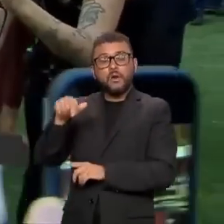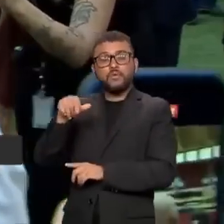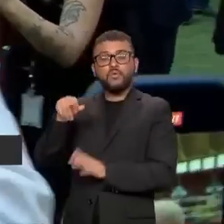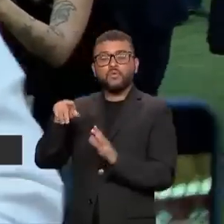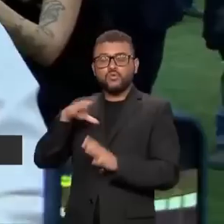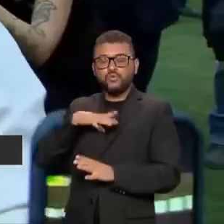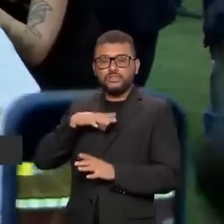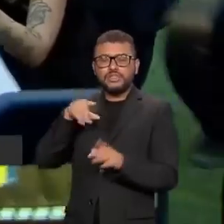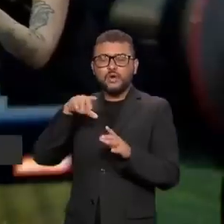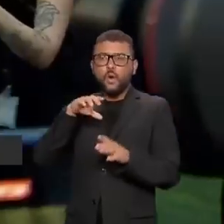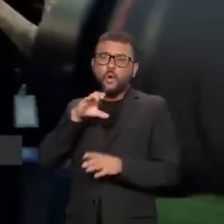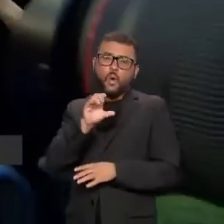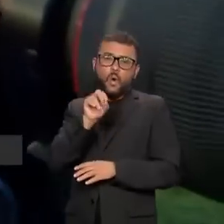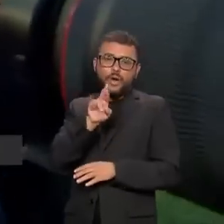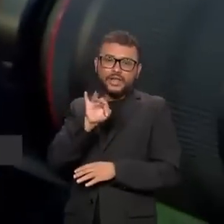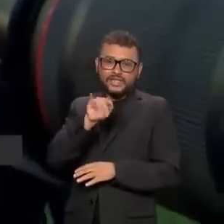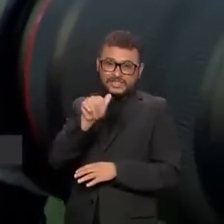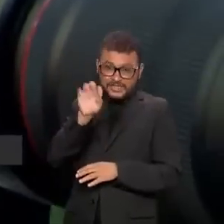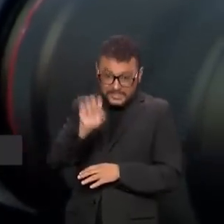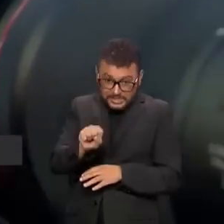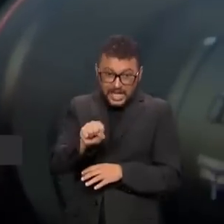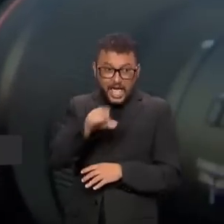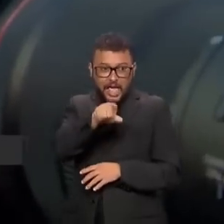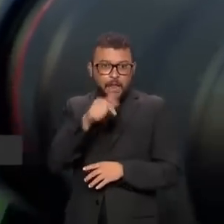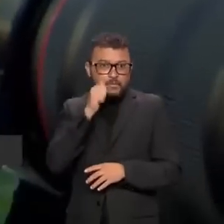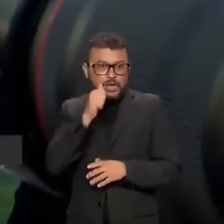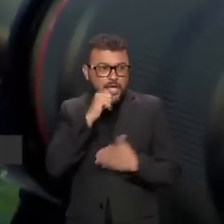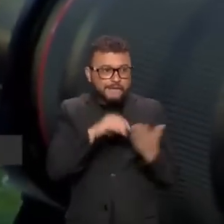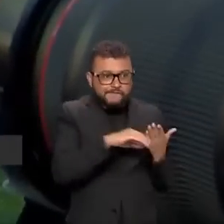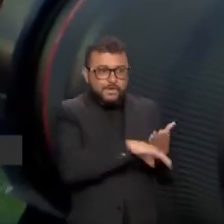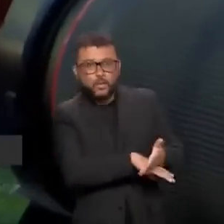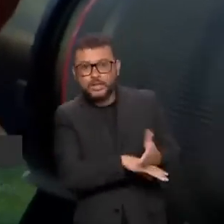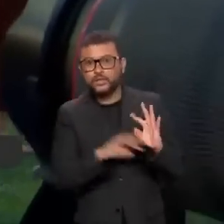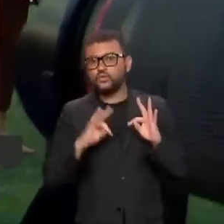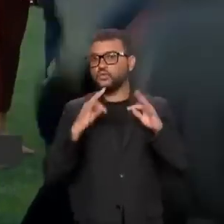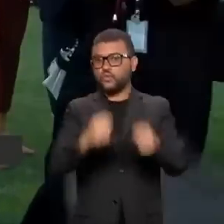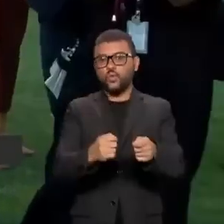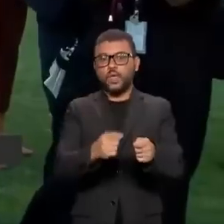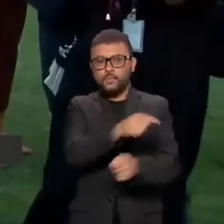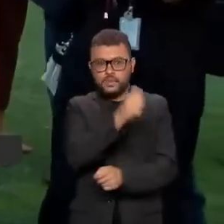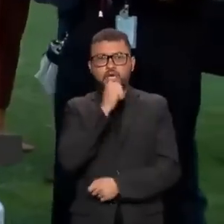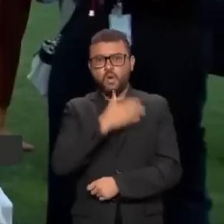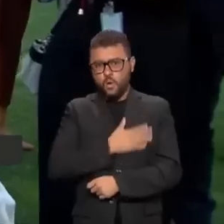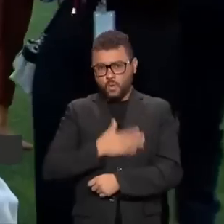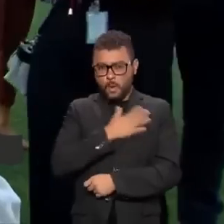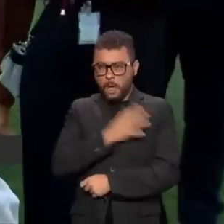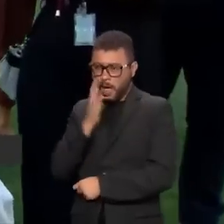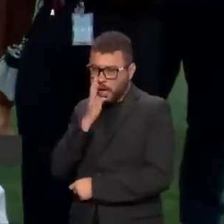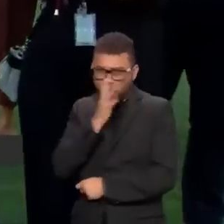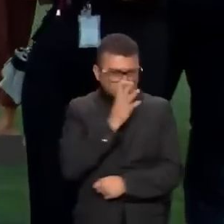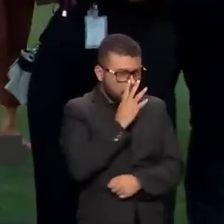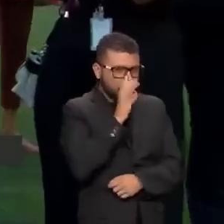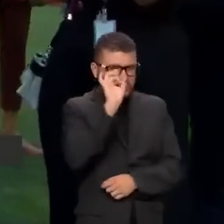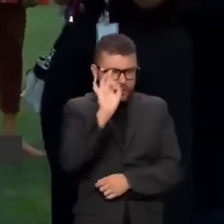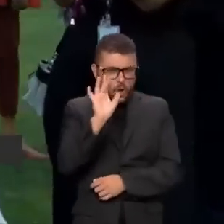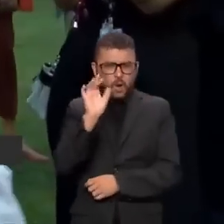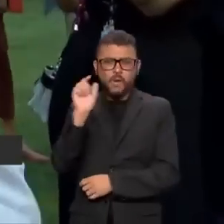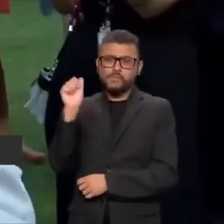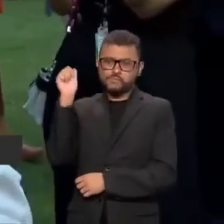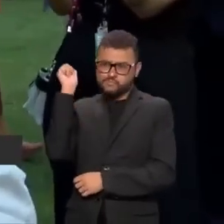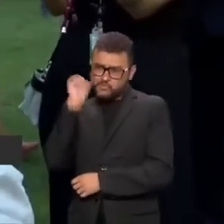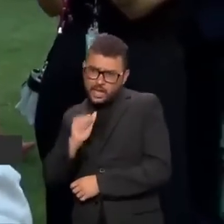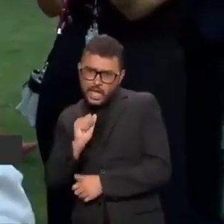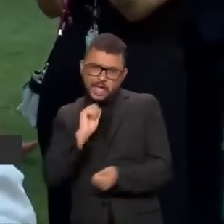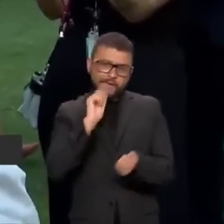Todo. Ela não perde um. Nós precisamos convencer a sociedade, sabe, aí vem o jogo das mulheres, não apenas das mulheres,